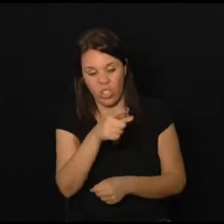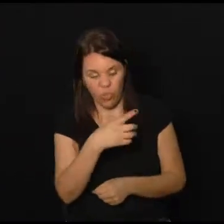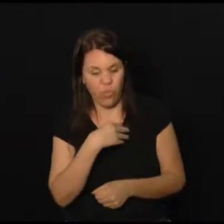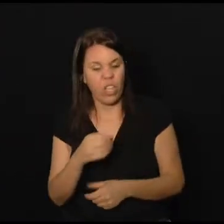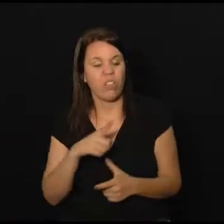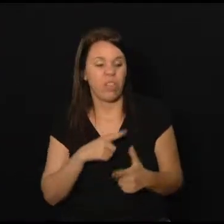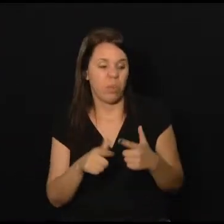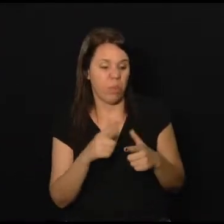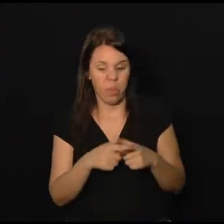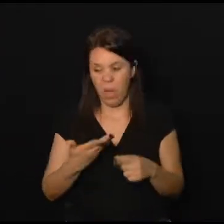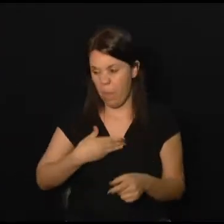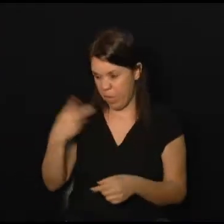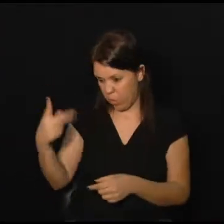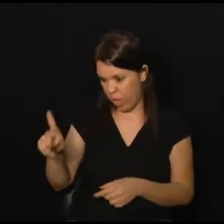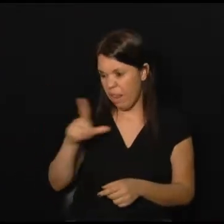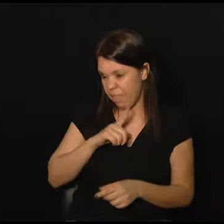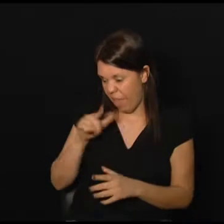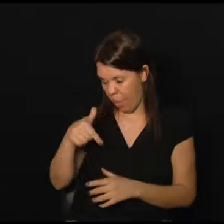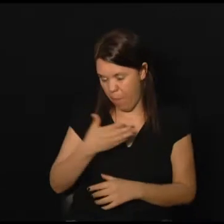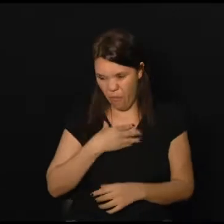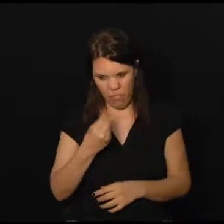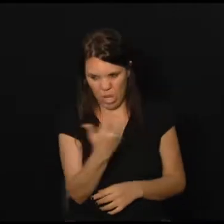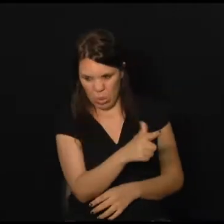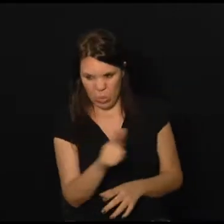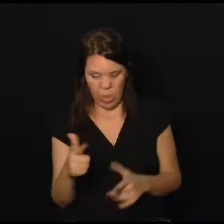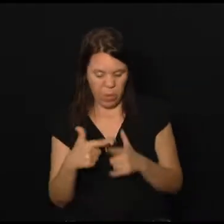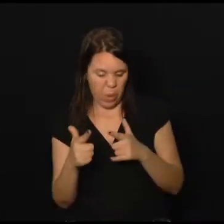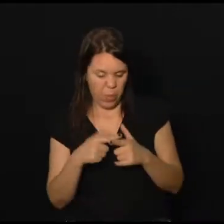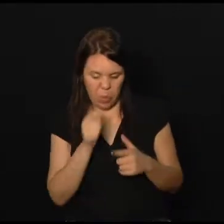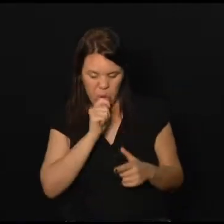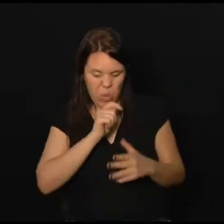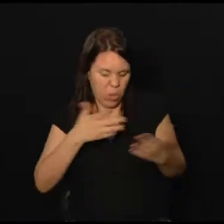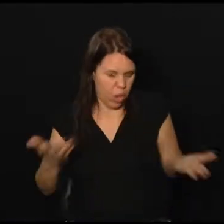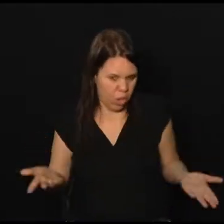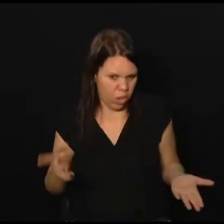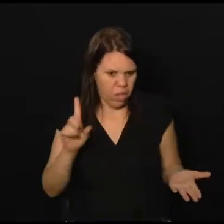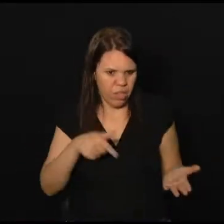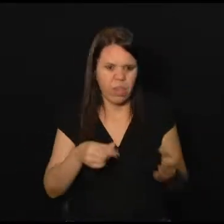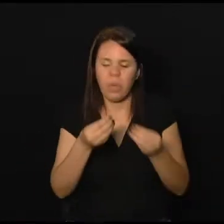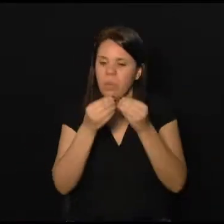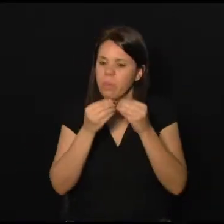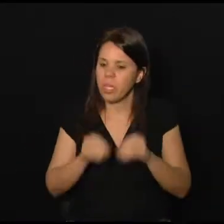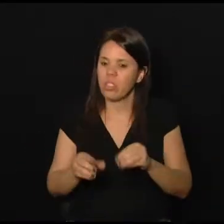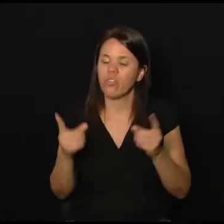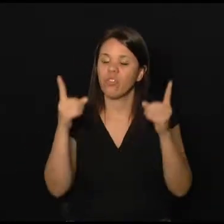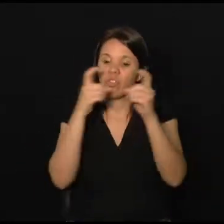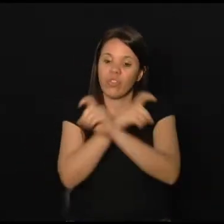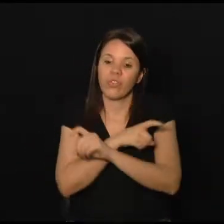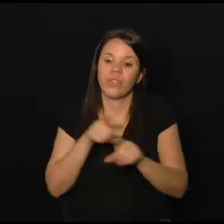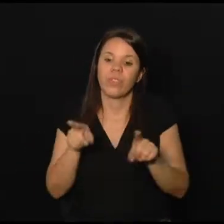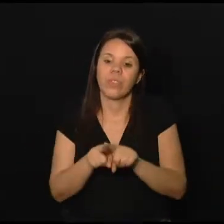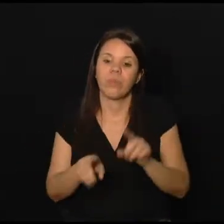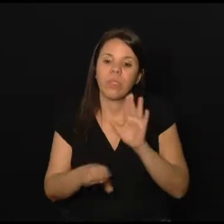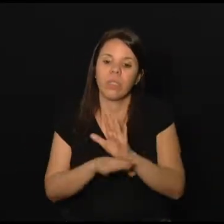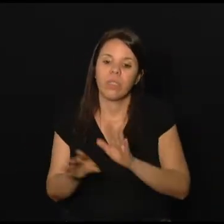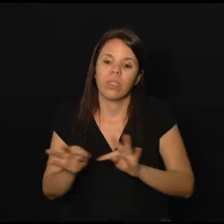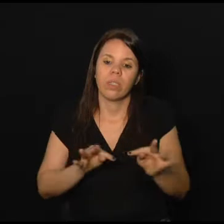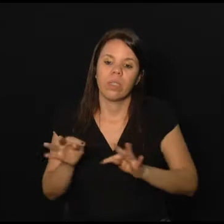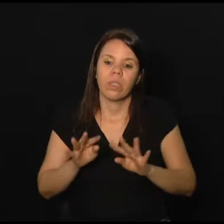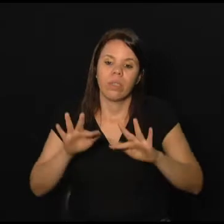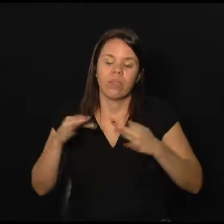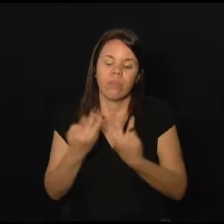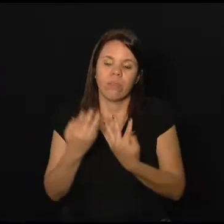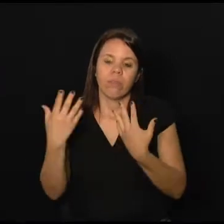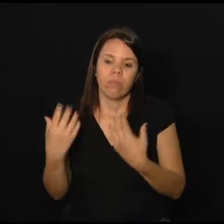meu não tem. Então, isso dificulta tanto a prevenção como a intervenção, né? Então, a família tem dificuldade